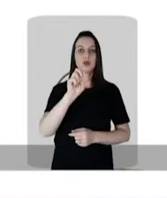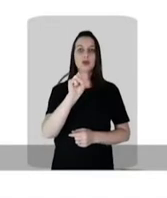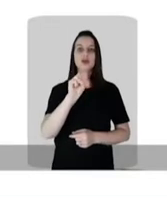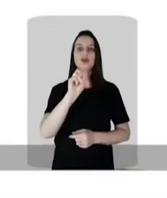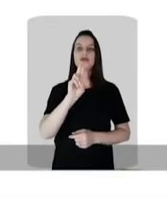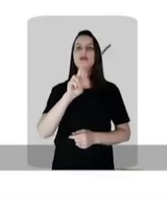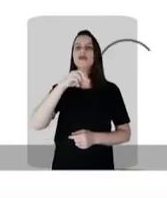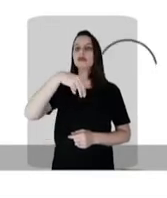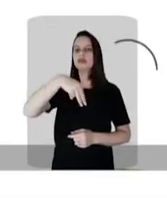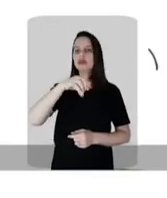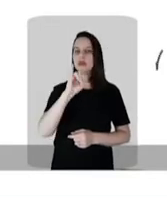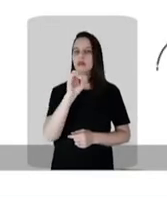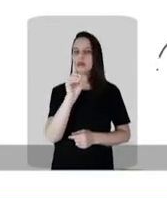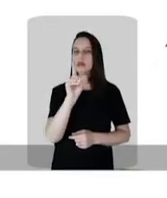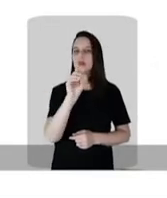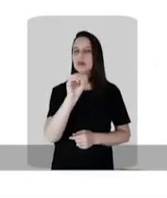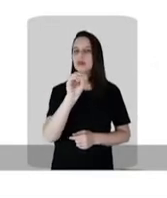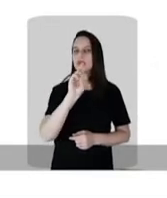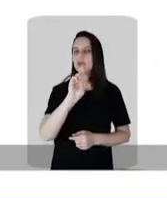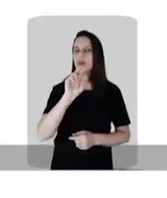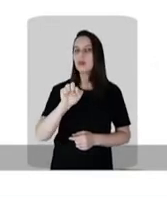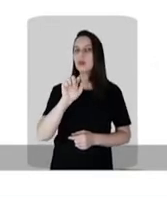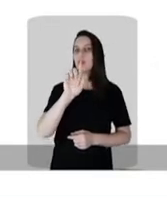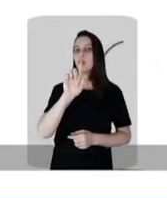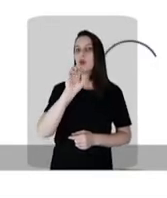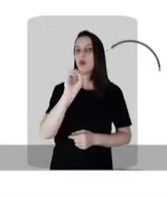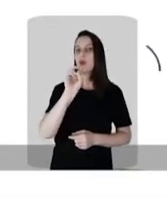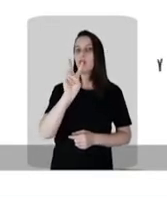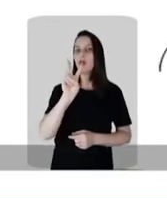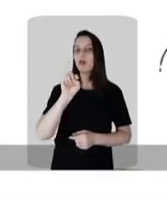consumidor.gov.br. Acesse o site